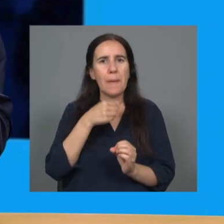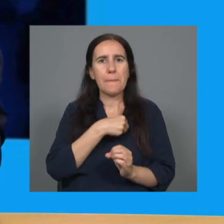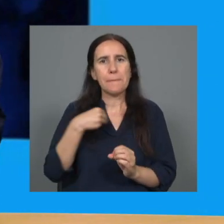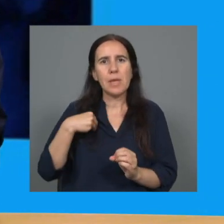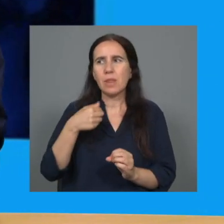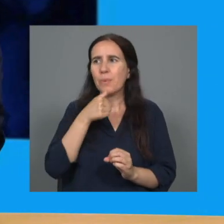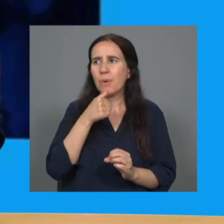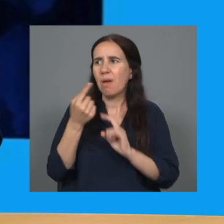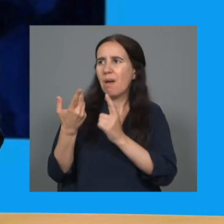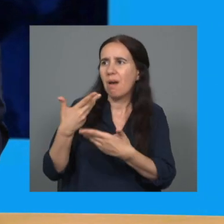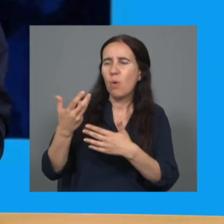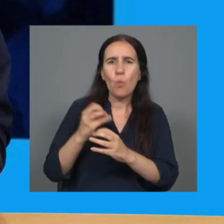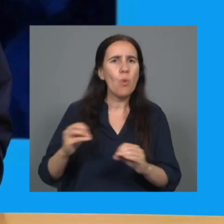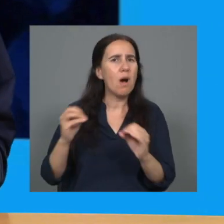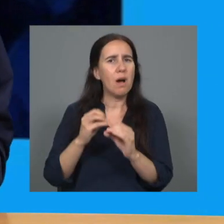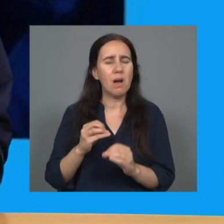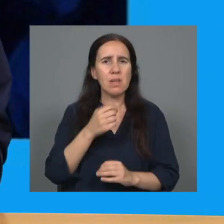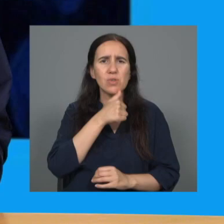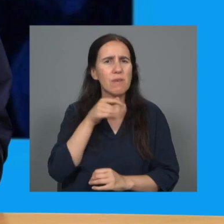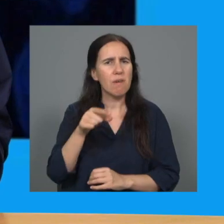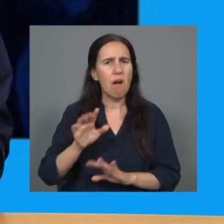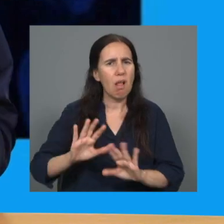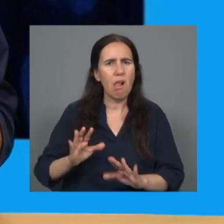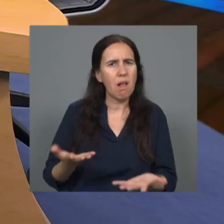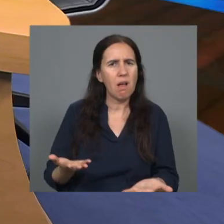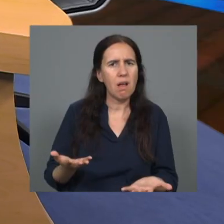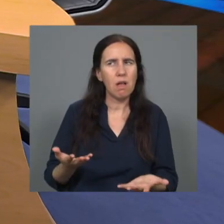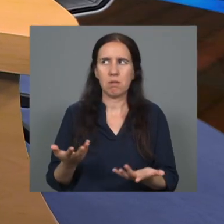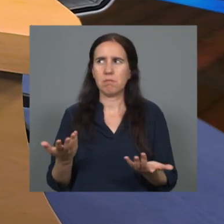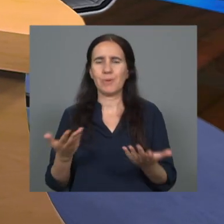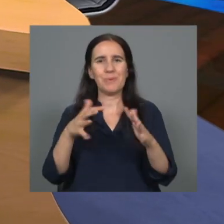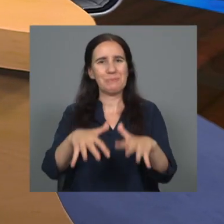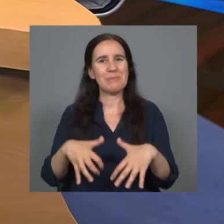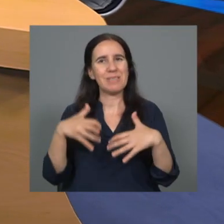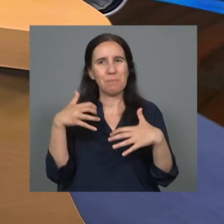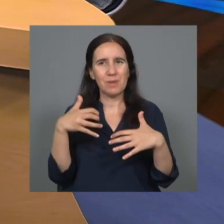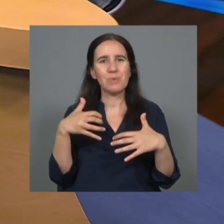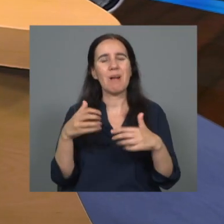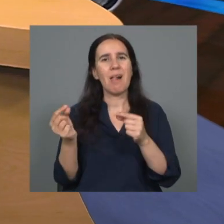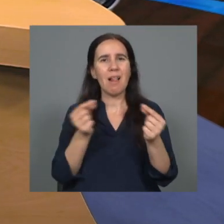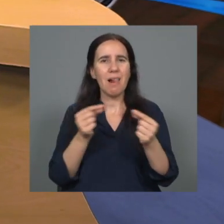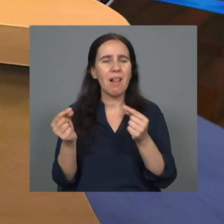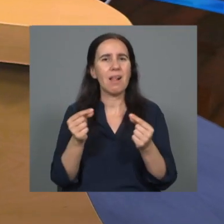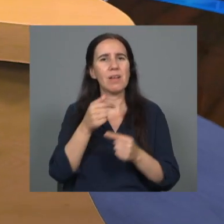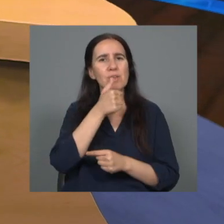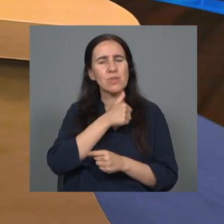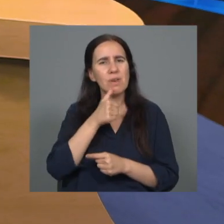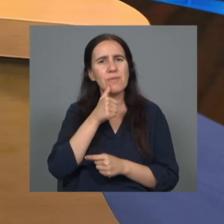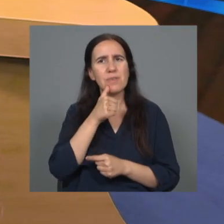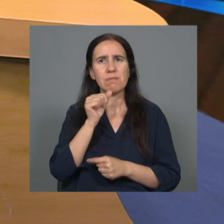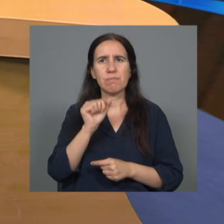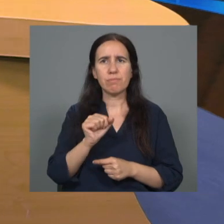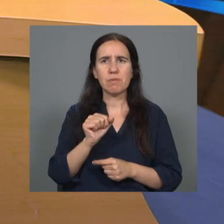possa ouvir. Este sofrimento não conta. Então o Parlamento anda a discutir o sofrimento